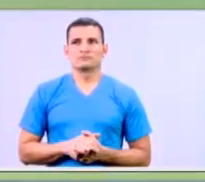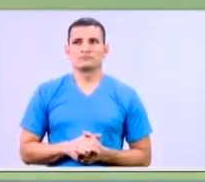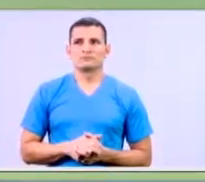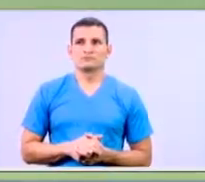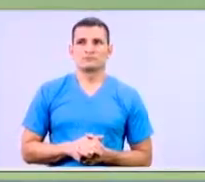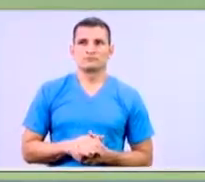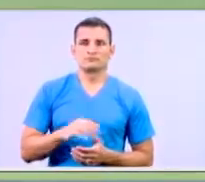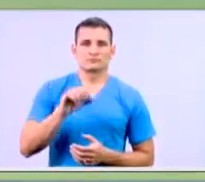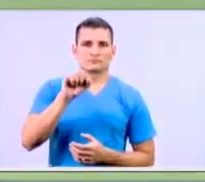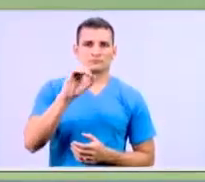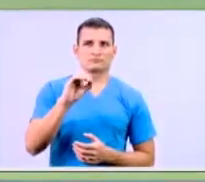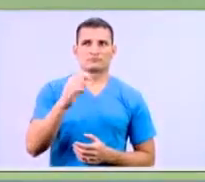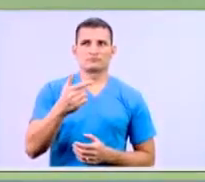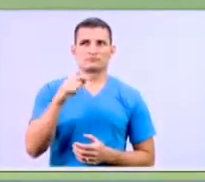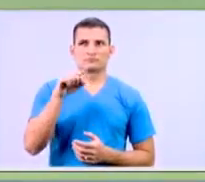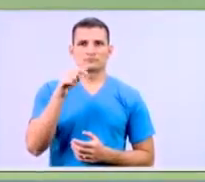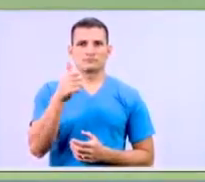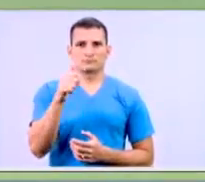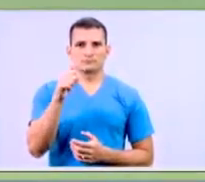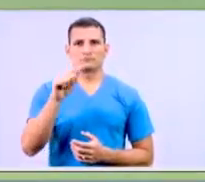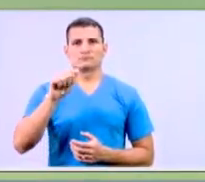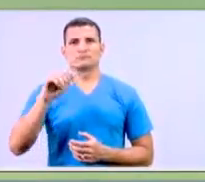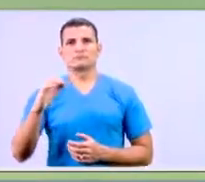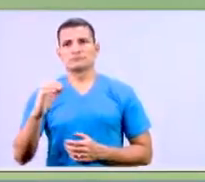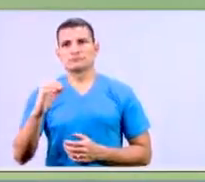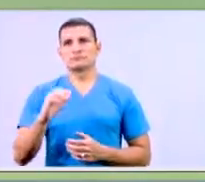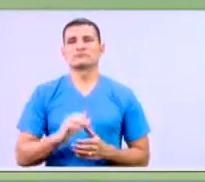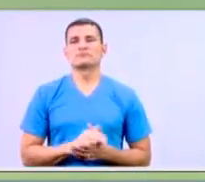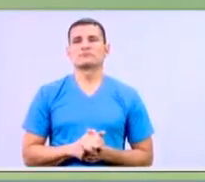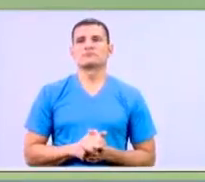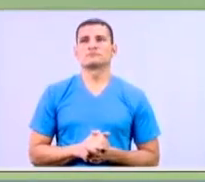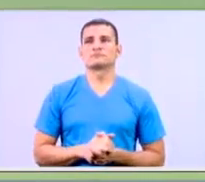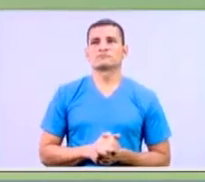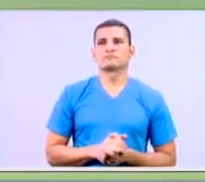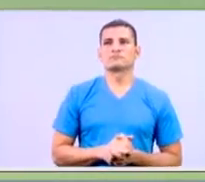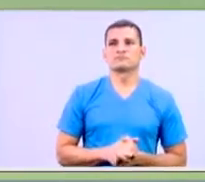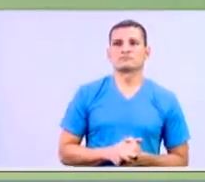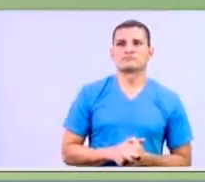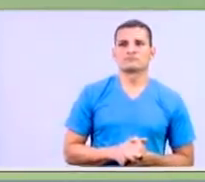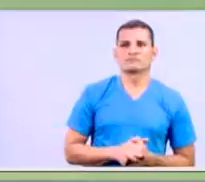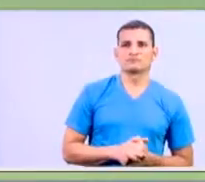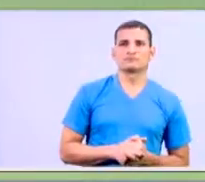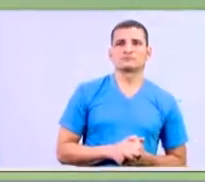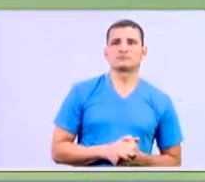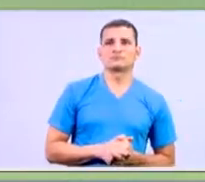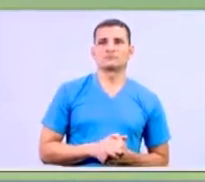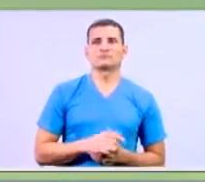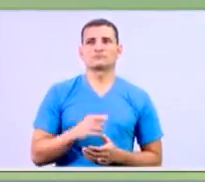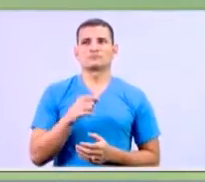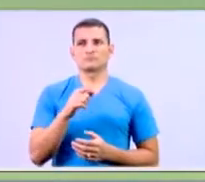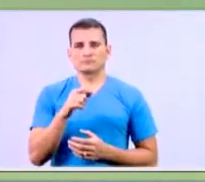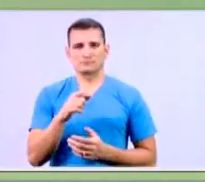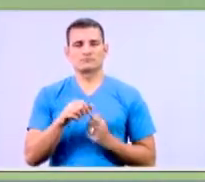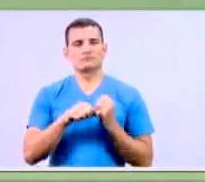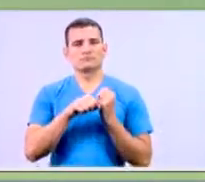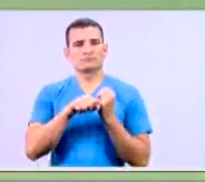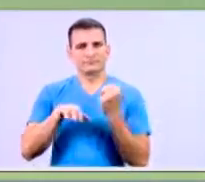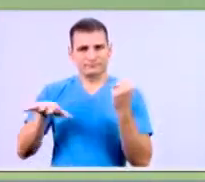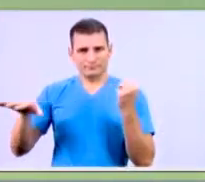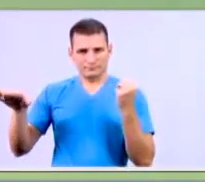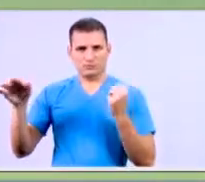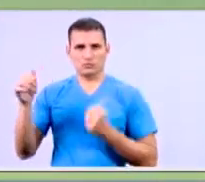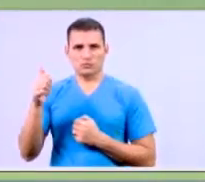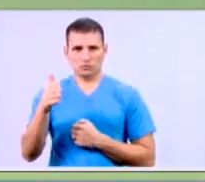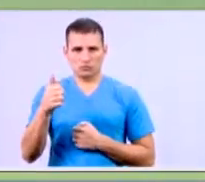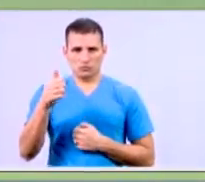padrão 802.11 AC. Ela consegue, como eu disse, taxa de transmissão de até 1 gigabit,